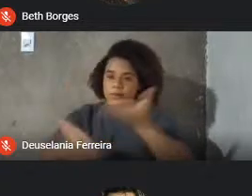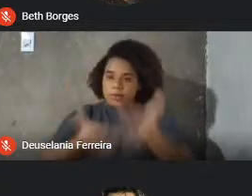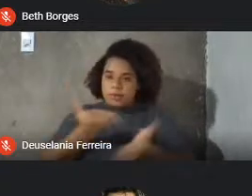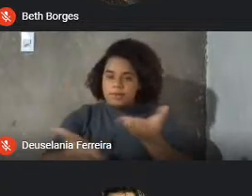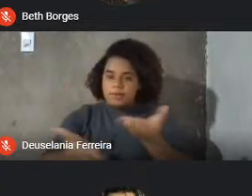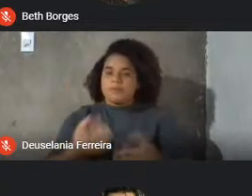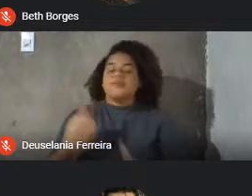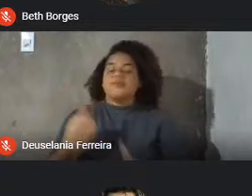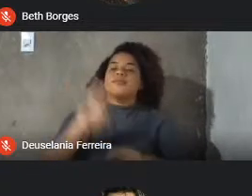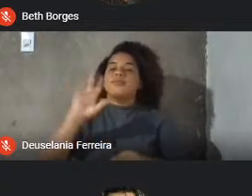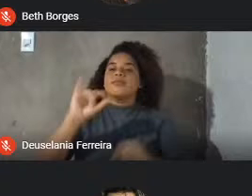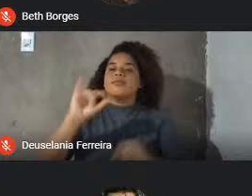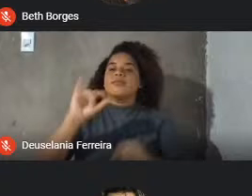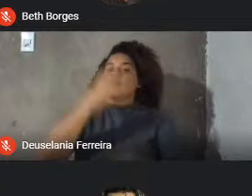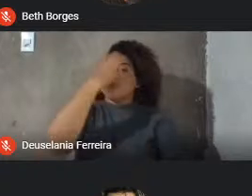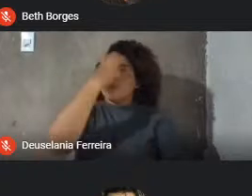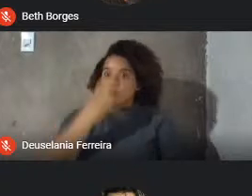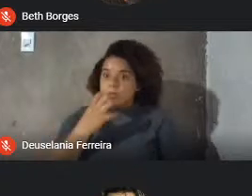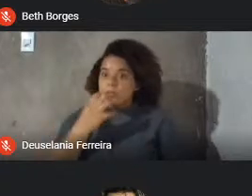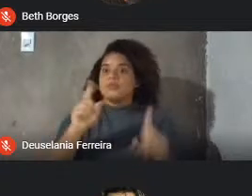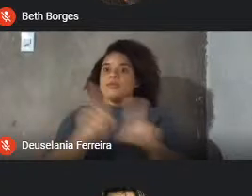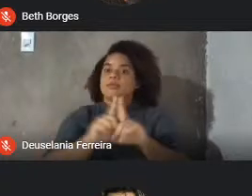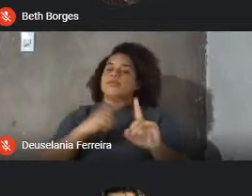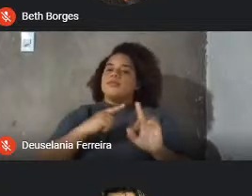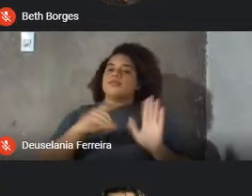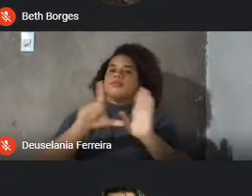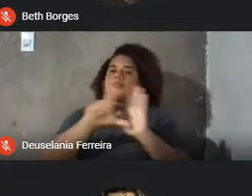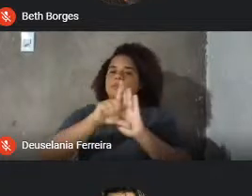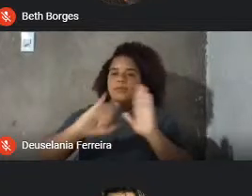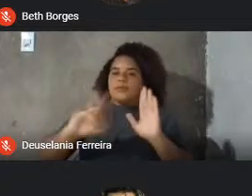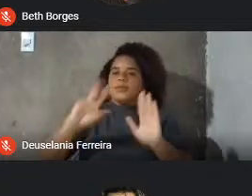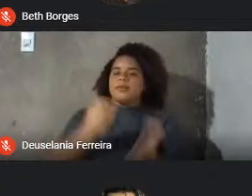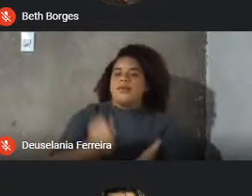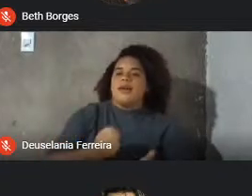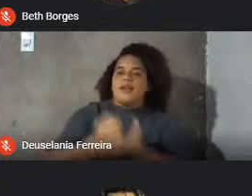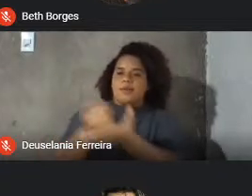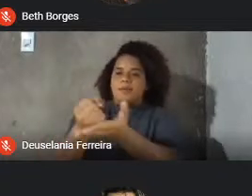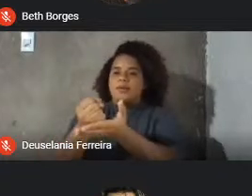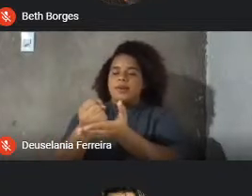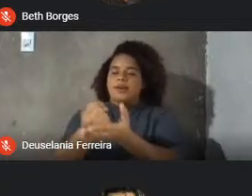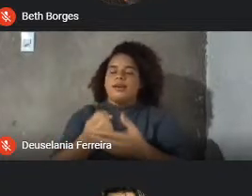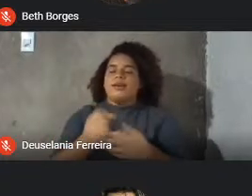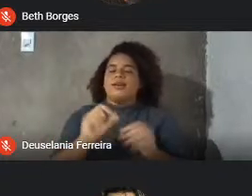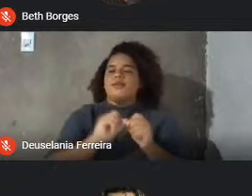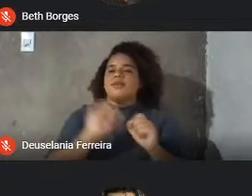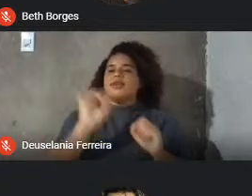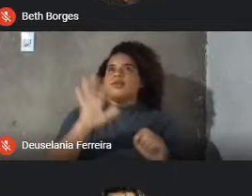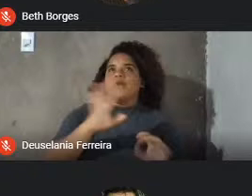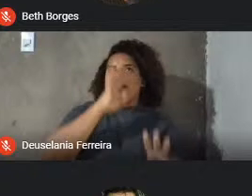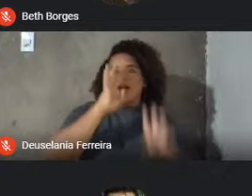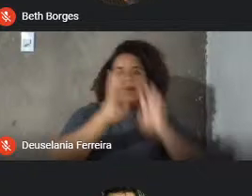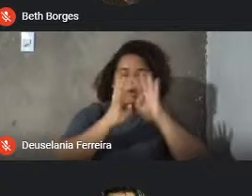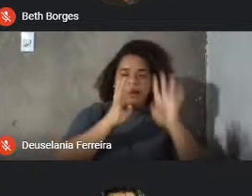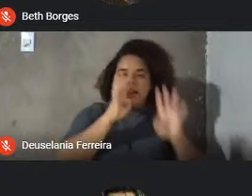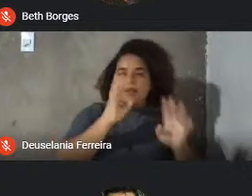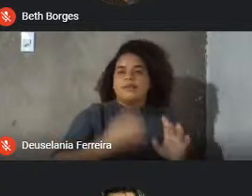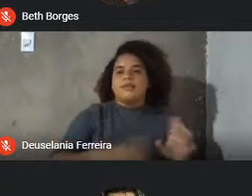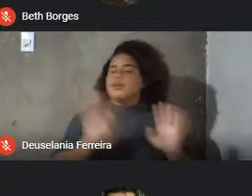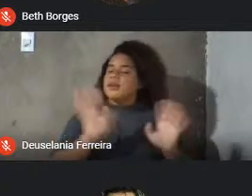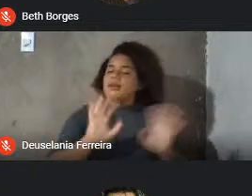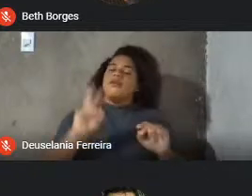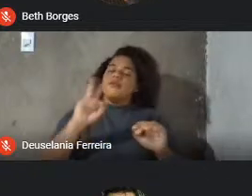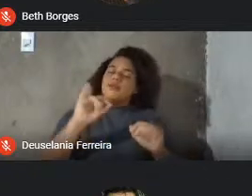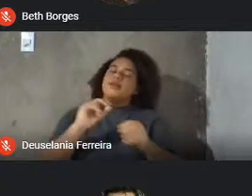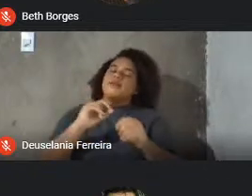séria, significativa, com um respaldo. Você não vai fazer, como dizem, sem uma finalidade, pois toda técnica